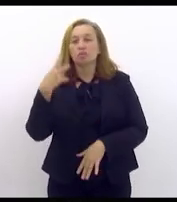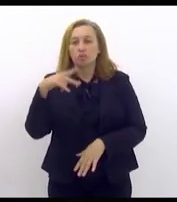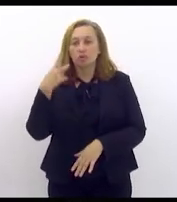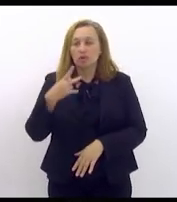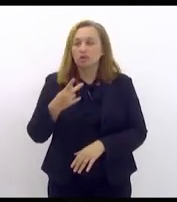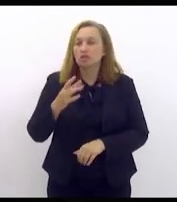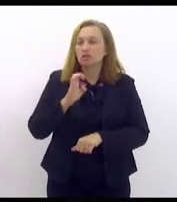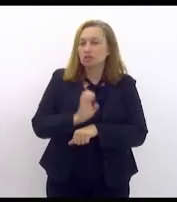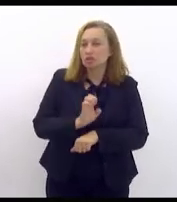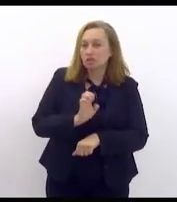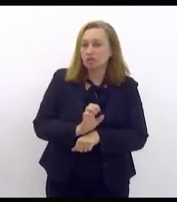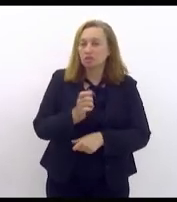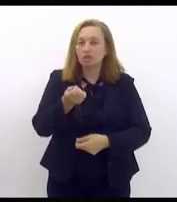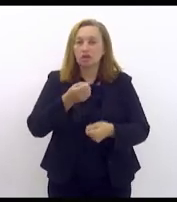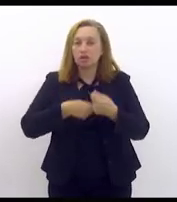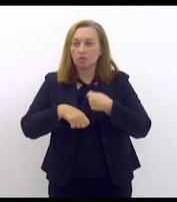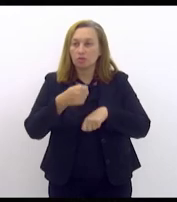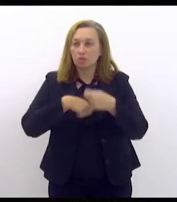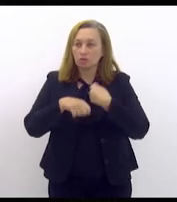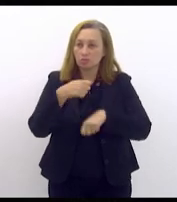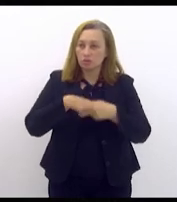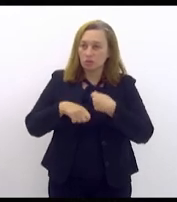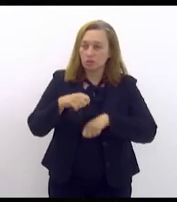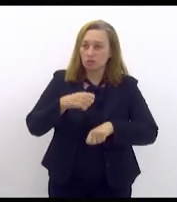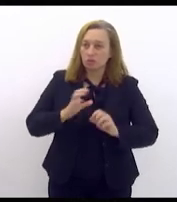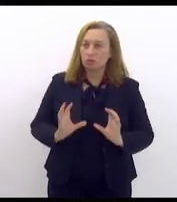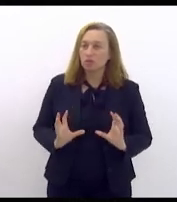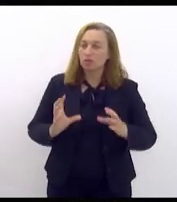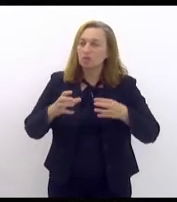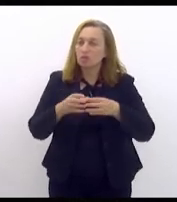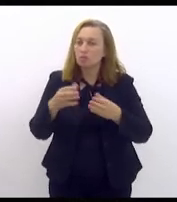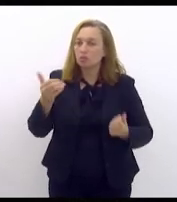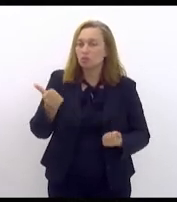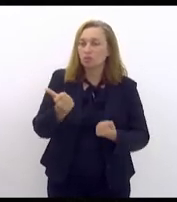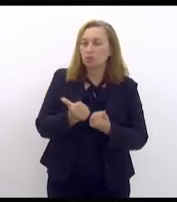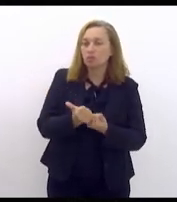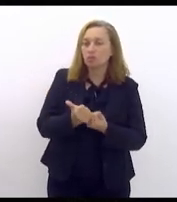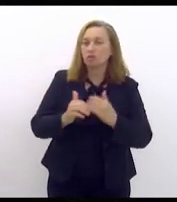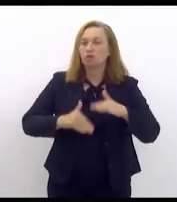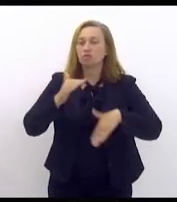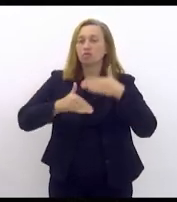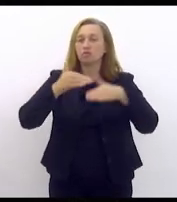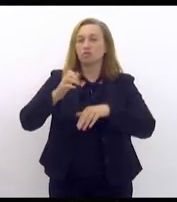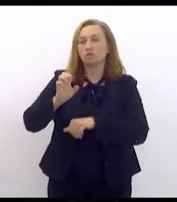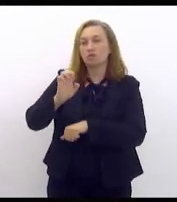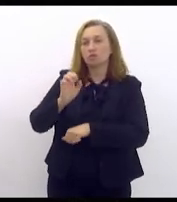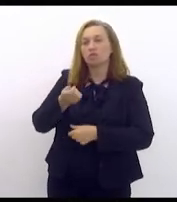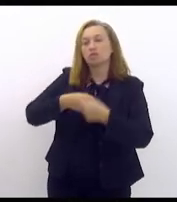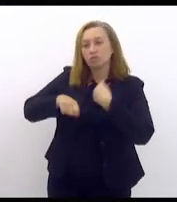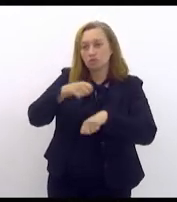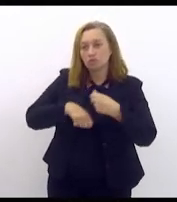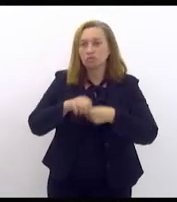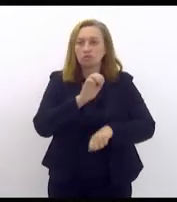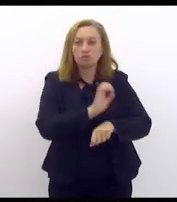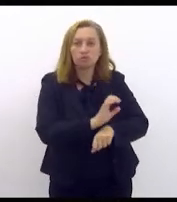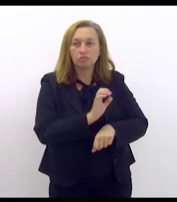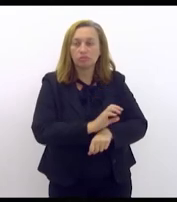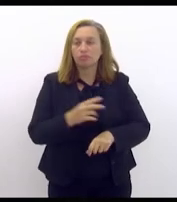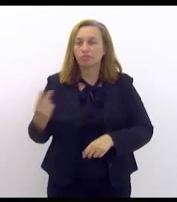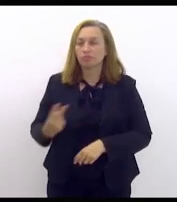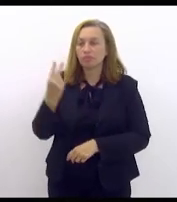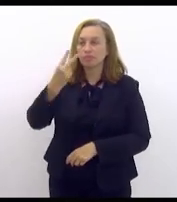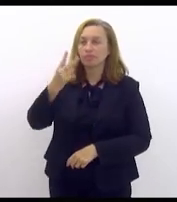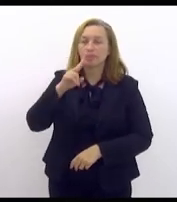de fomento à economia da cooperação como um instrumento de promoção do desenvolvimento econômico do Estado, na valorização